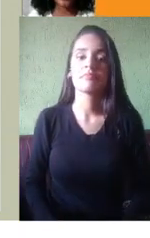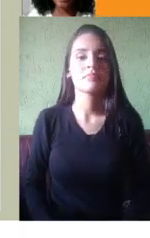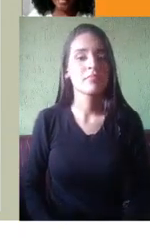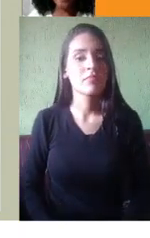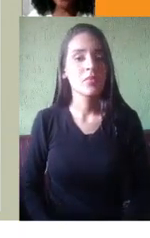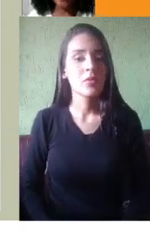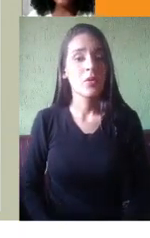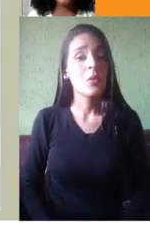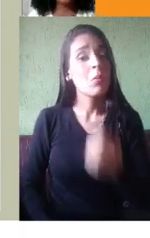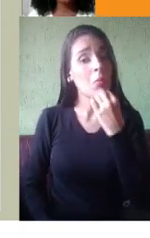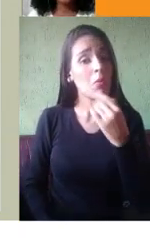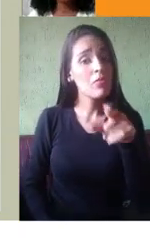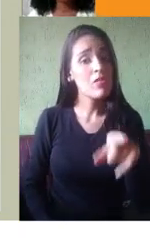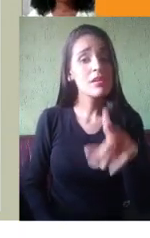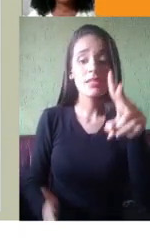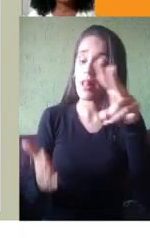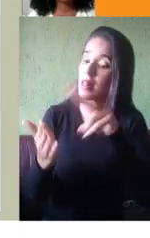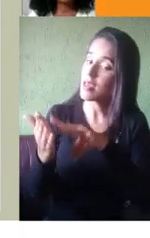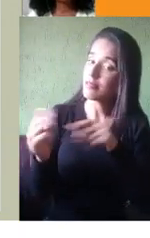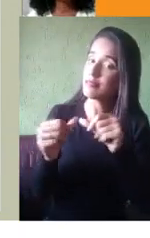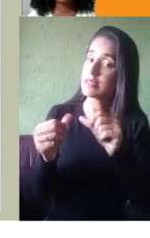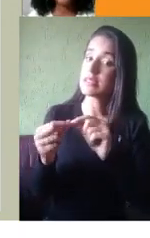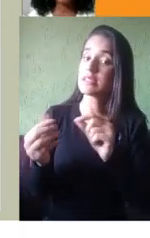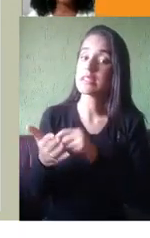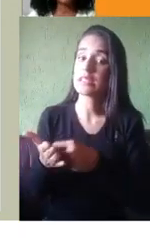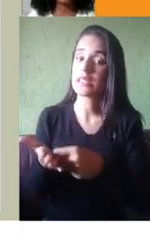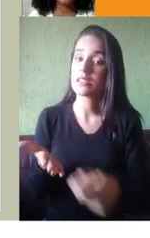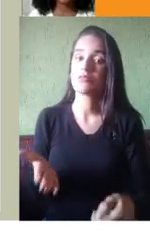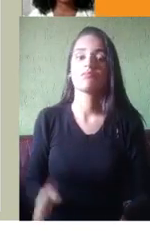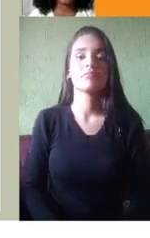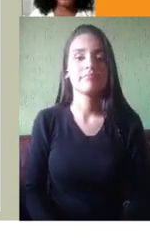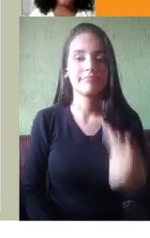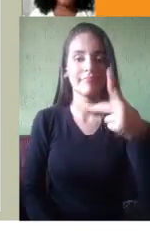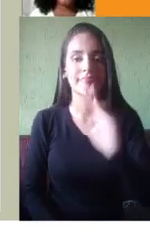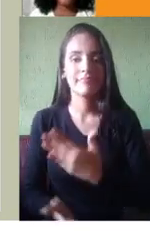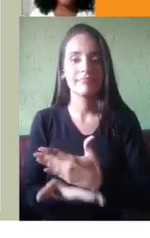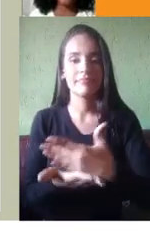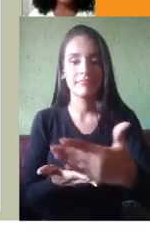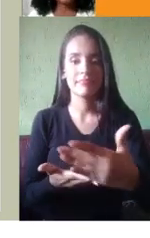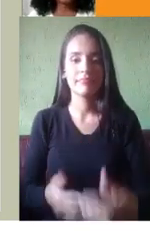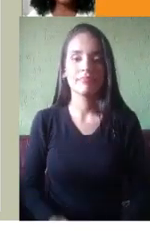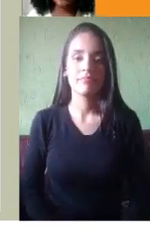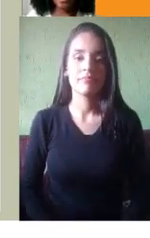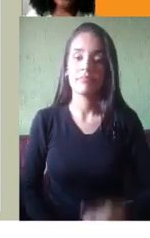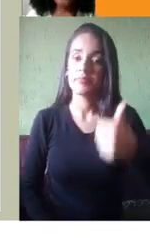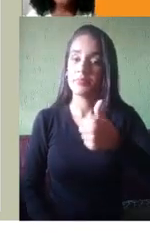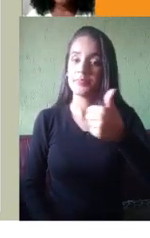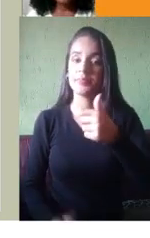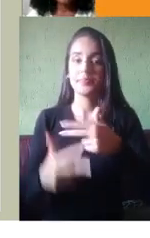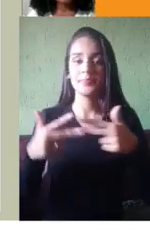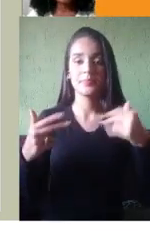se localizar. Seria muito bom que você desse uma lida depois e tentasse fazer os exercícios. Para